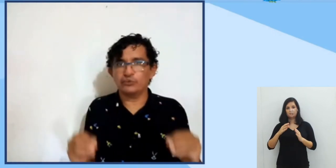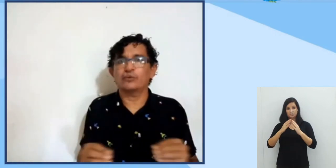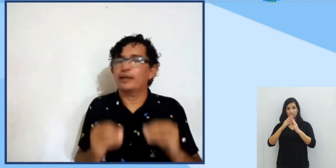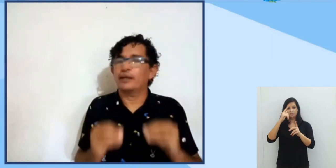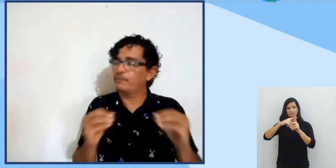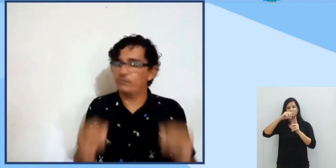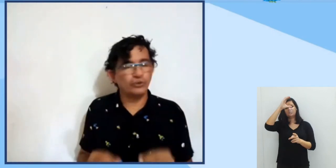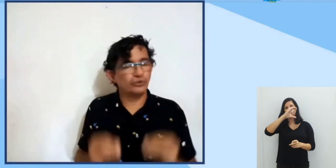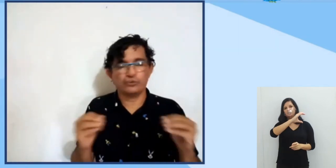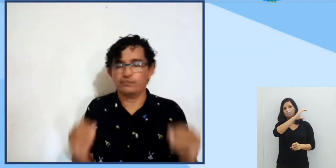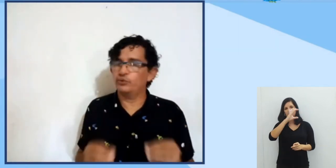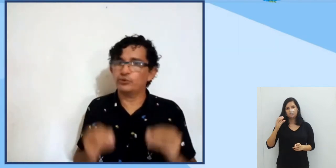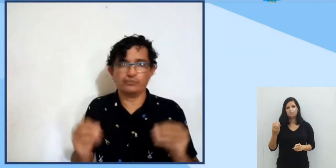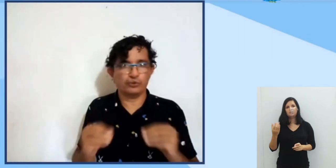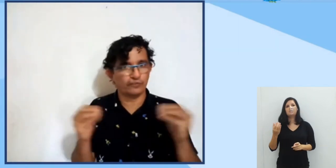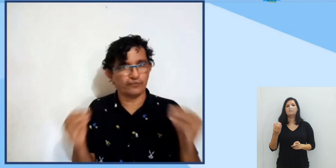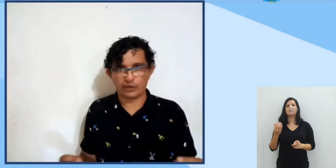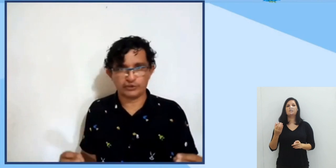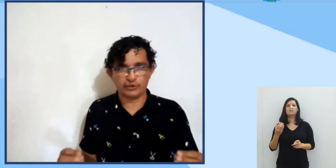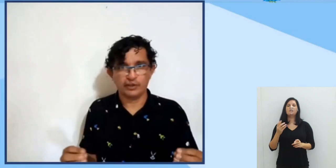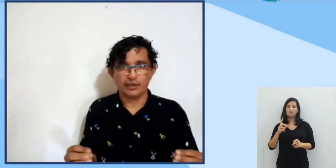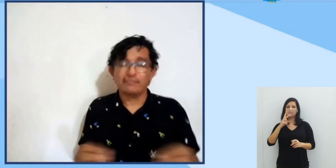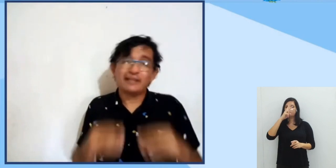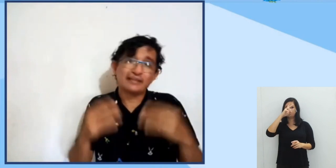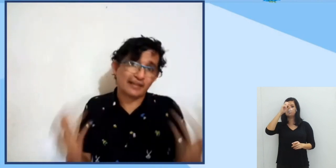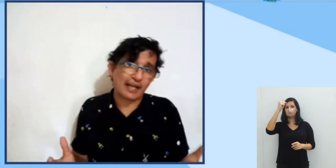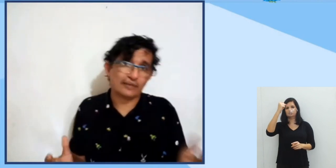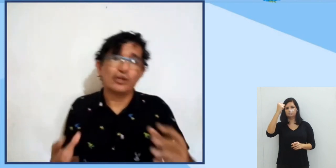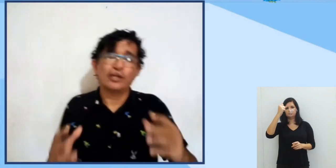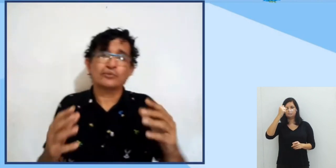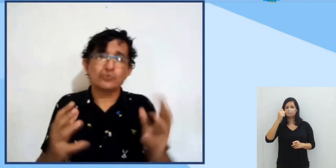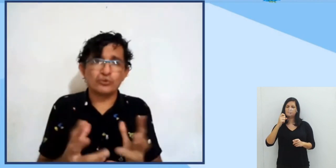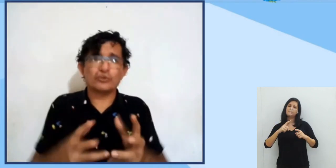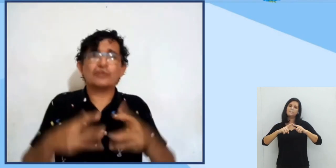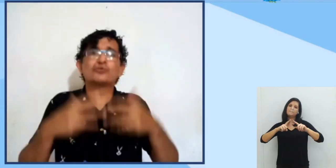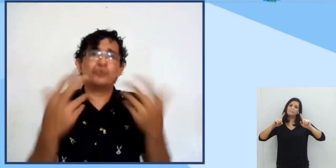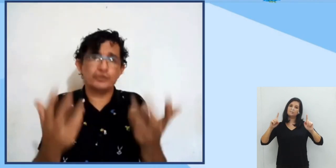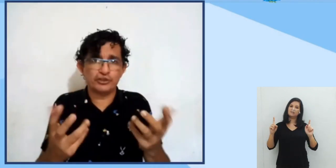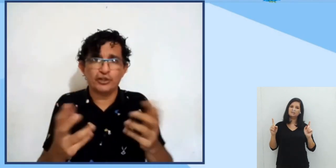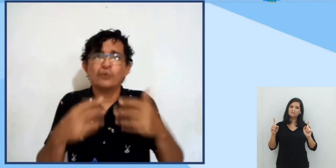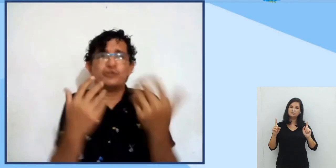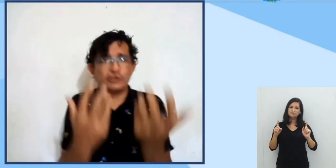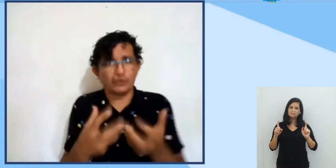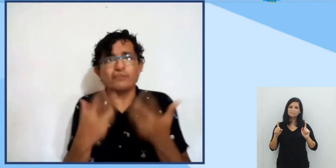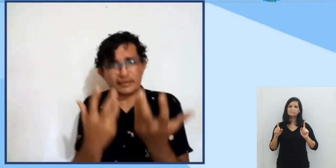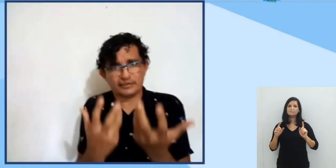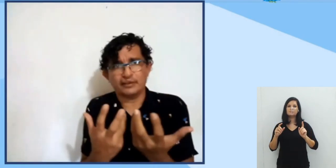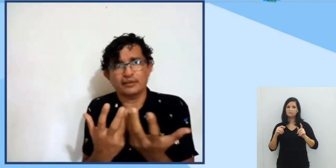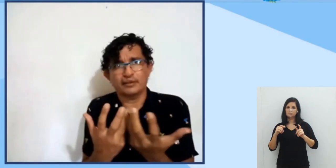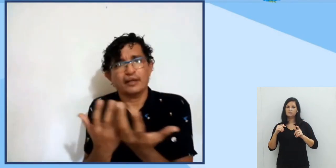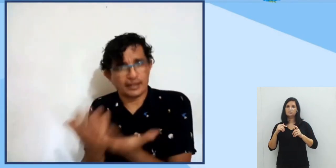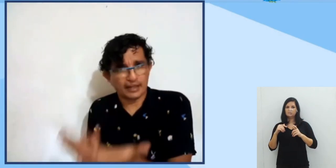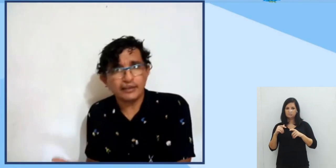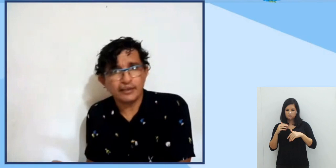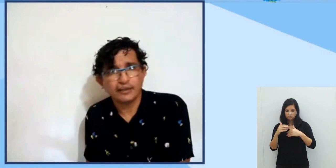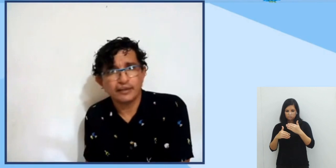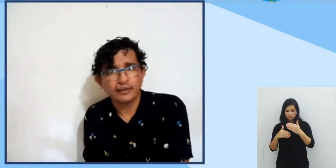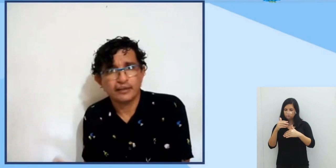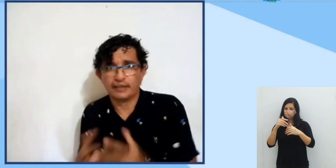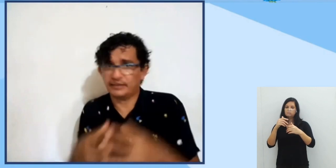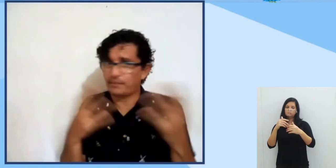nesse período é muito, muito, muito forte. Mas é claro, tudo que surge um dia começa a